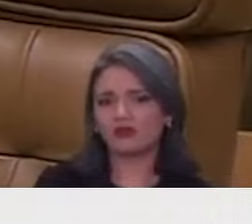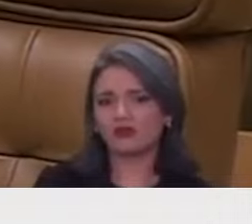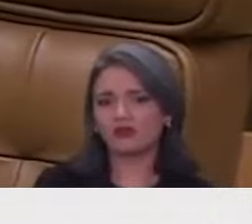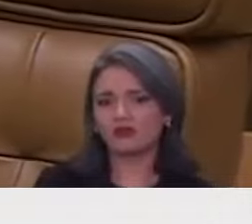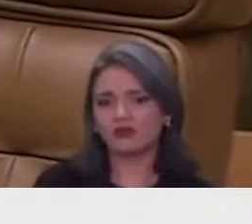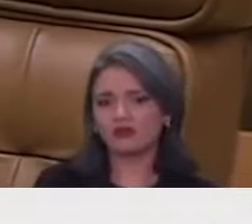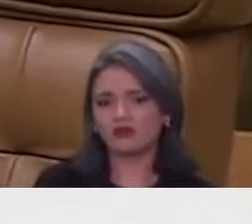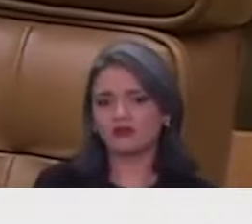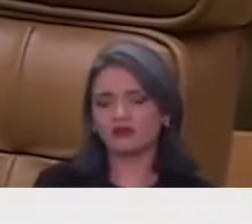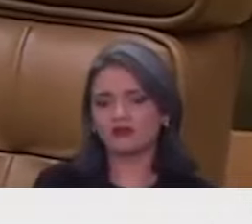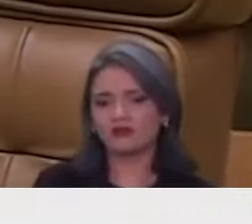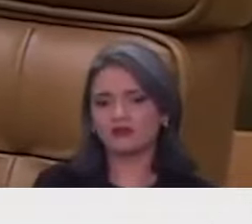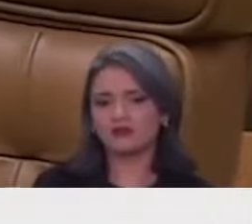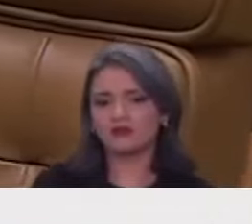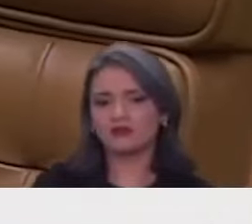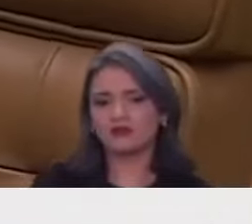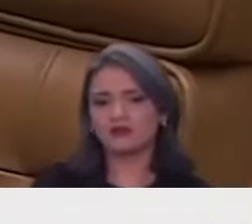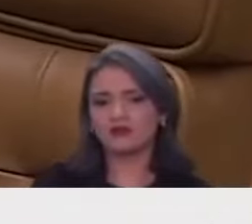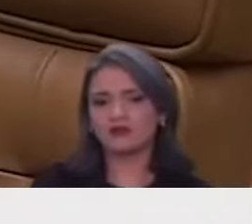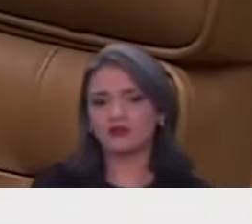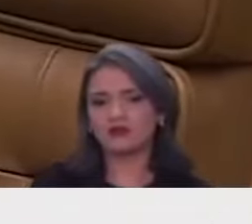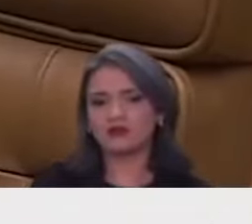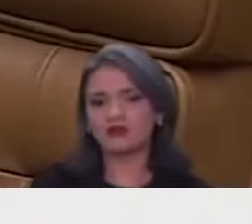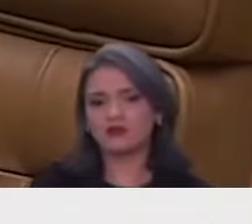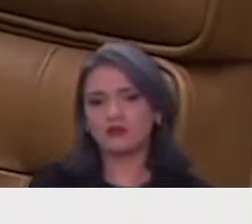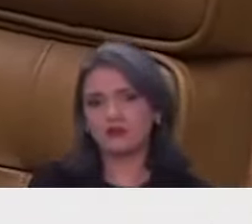possamos estar avançando na definição,